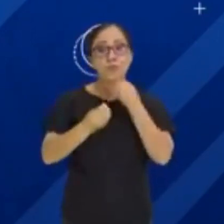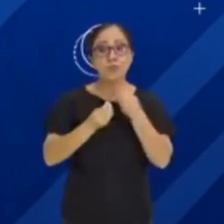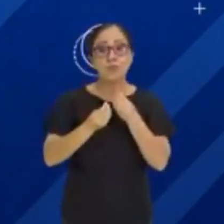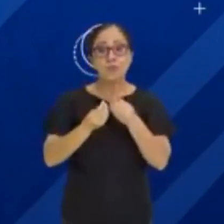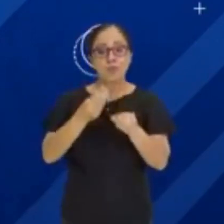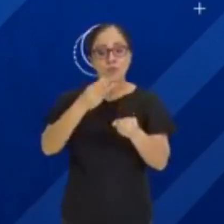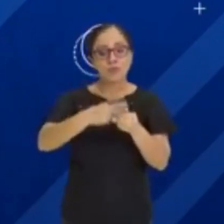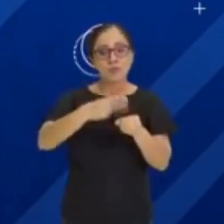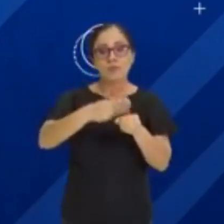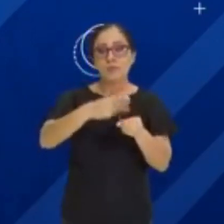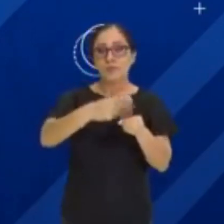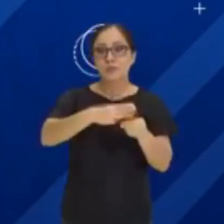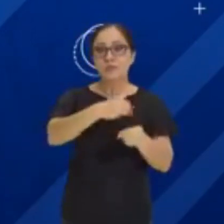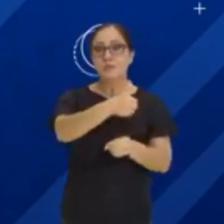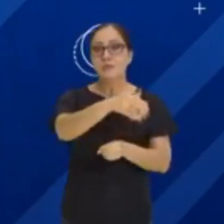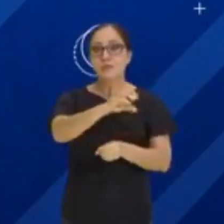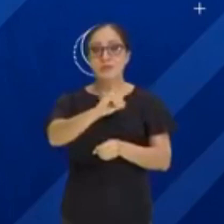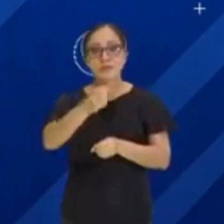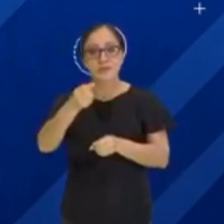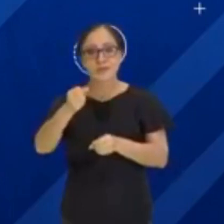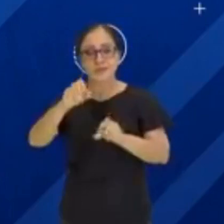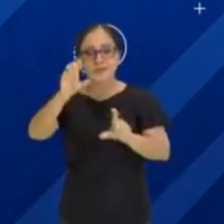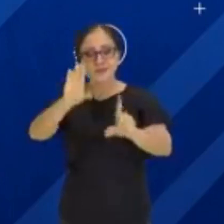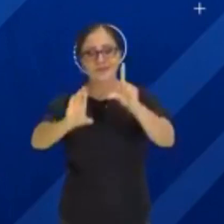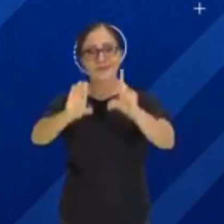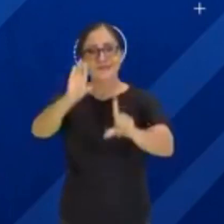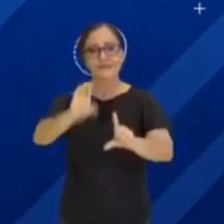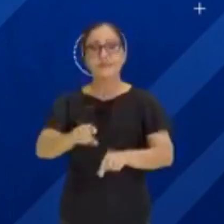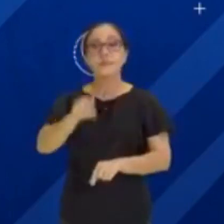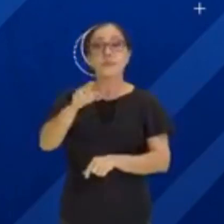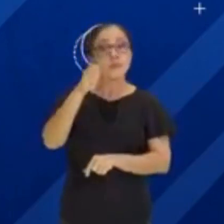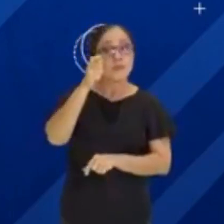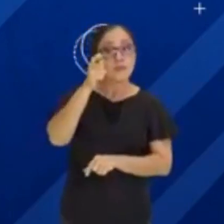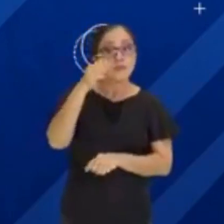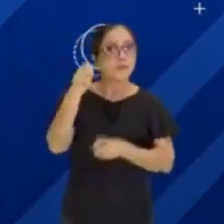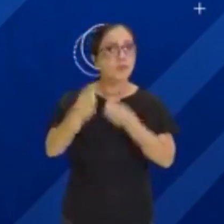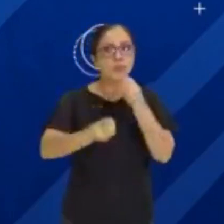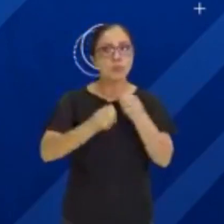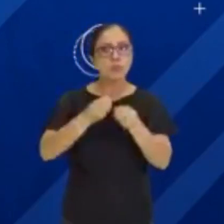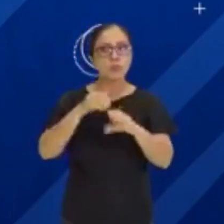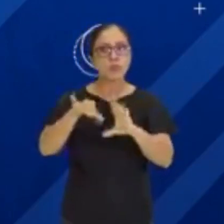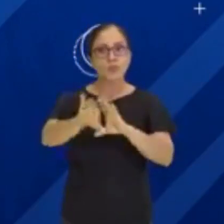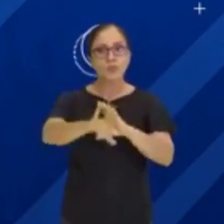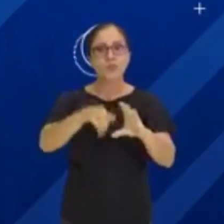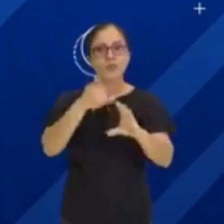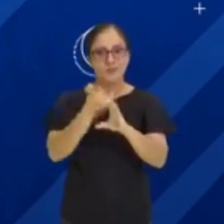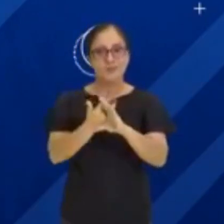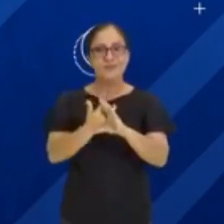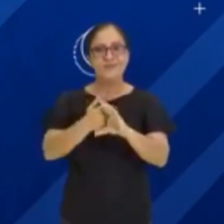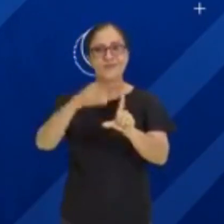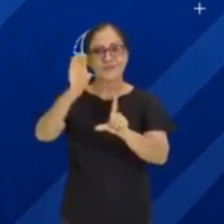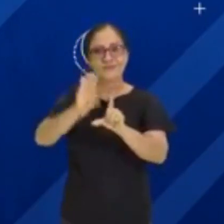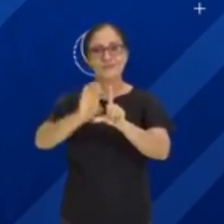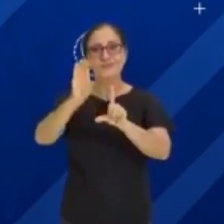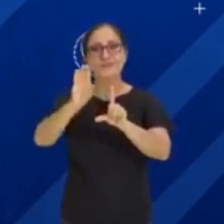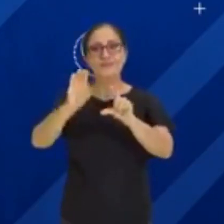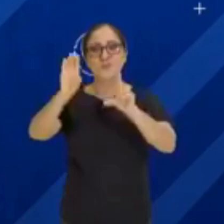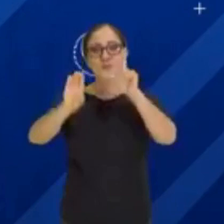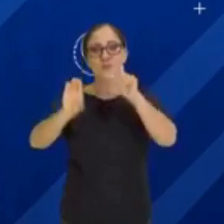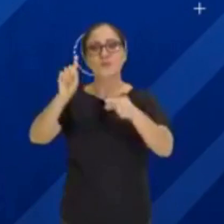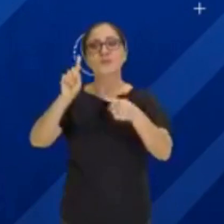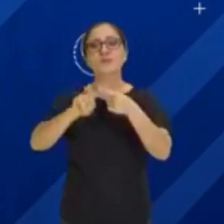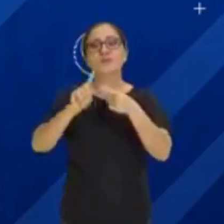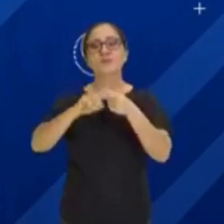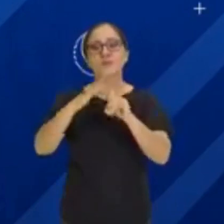municípios através da TV Cultura. Você também pode assistir pelo portal Cultura, no YouTube e na página do Facebook. Você